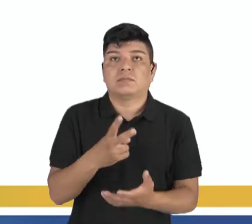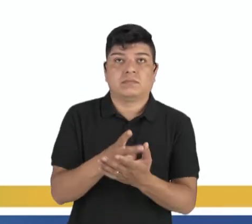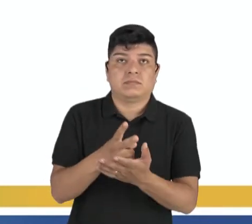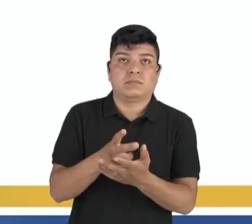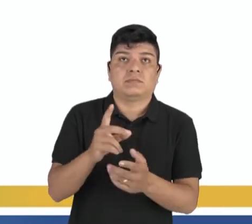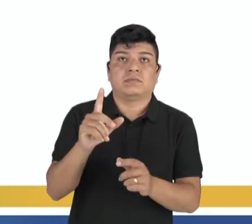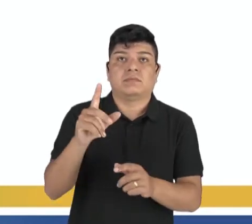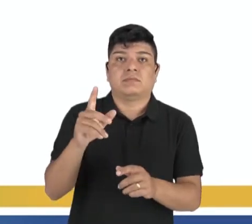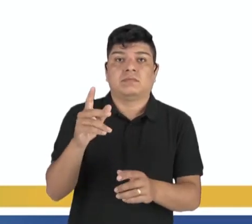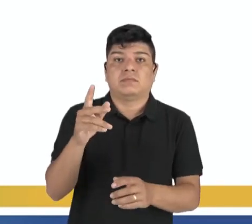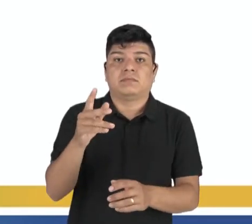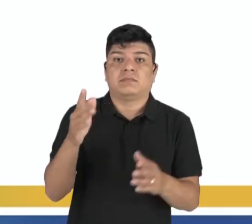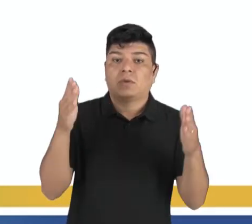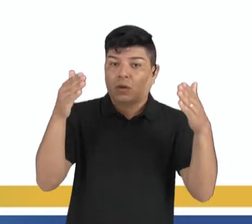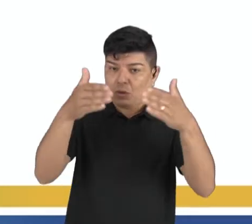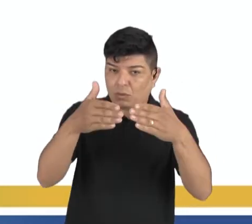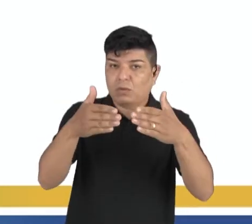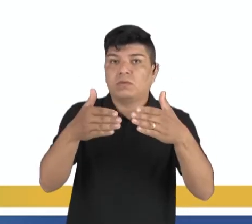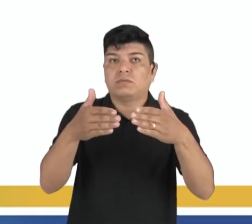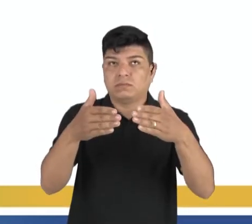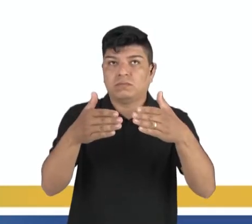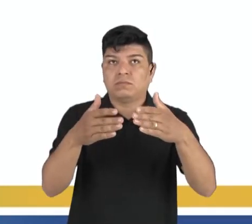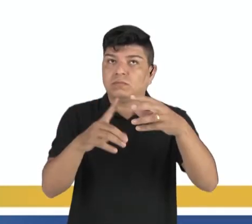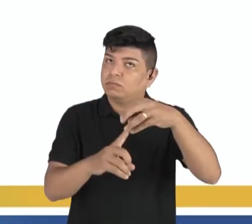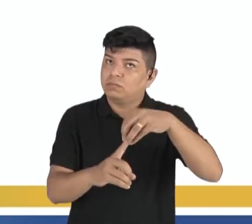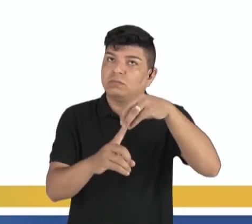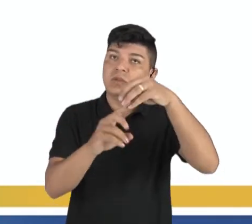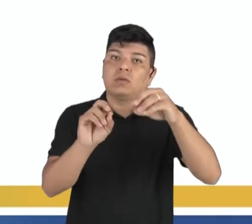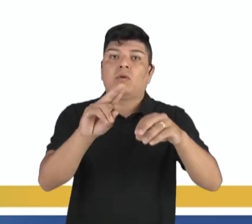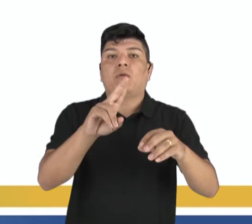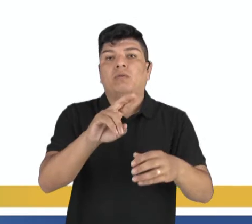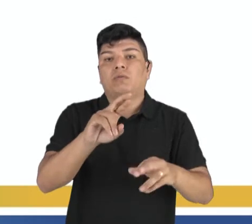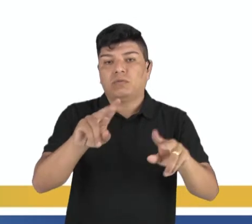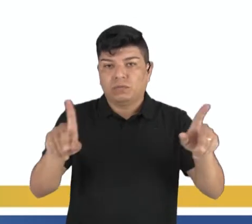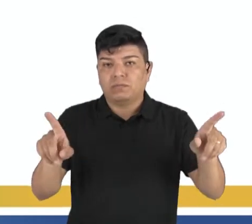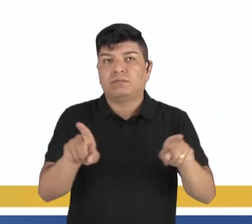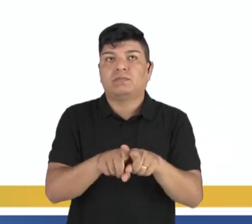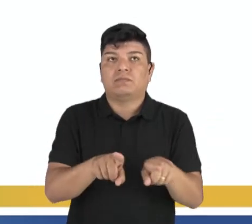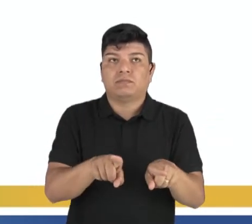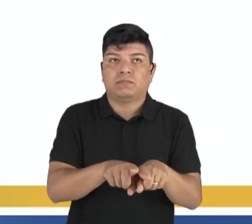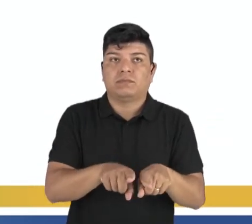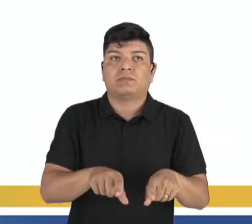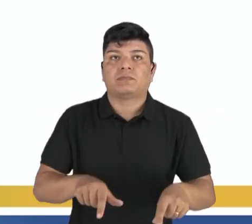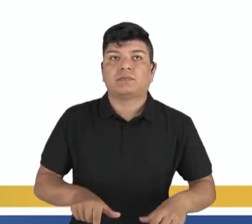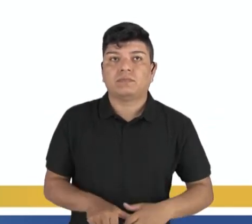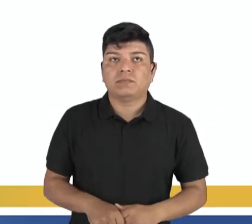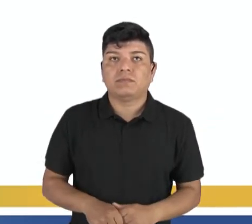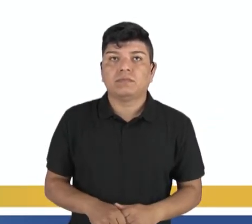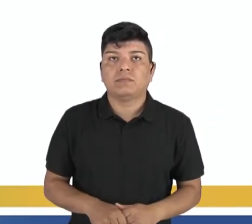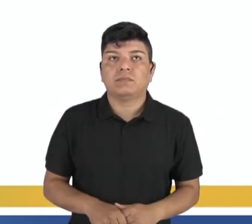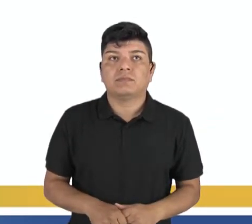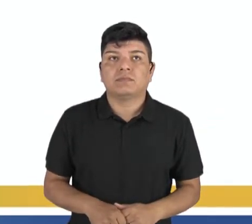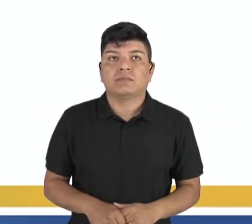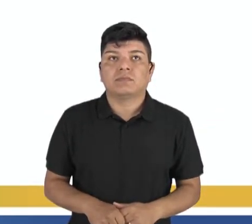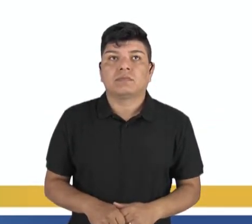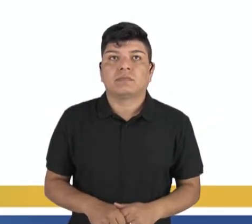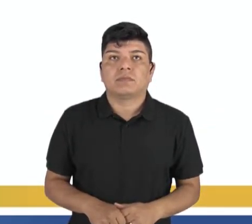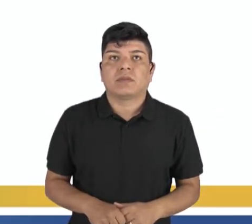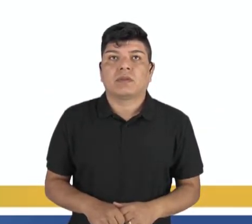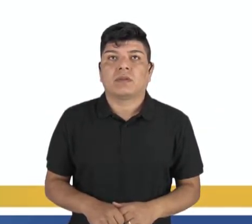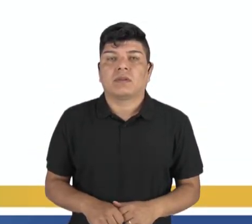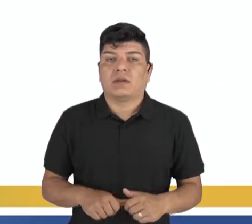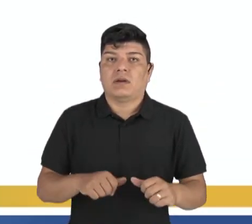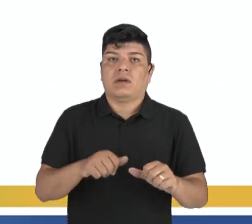sucessivamente em torno de um mesmo. Ou em torno de pontos diferentes e a composição de